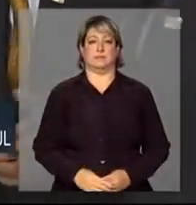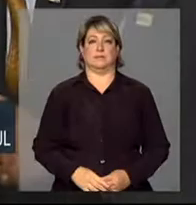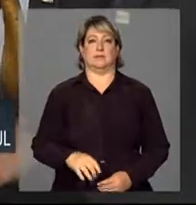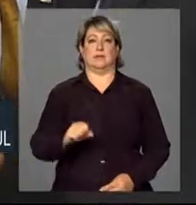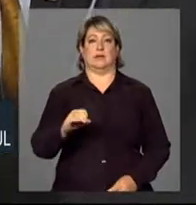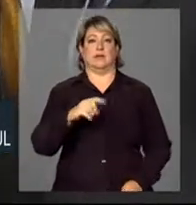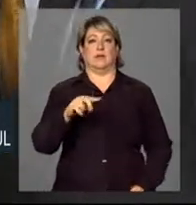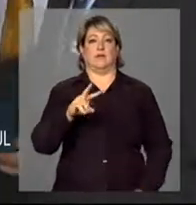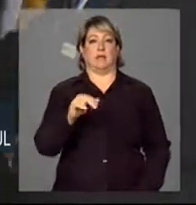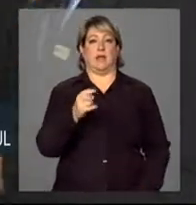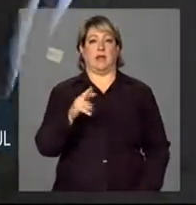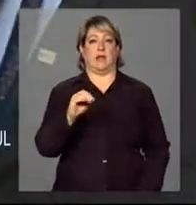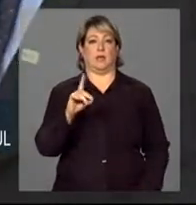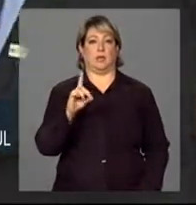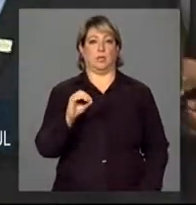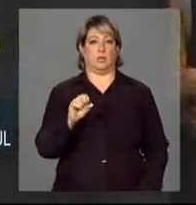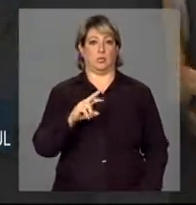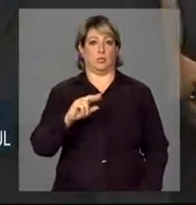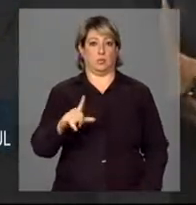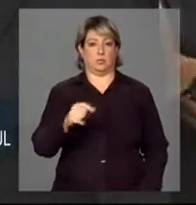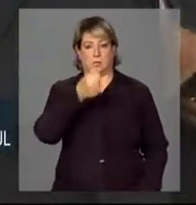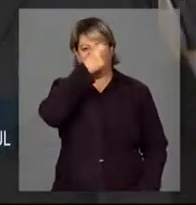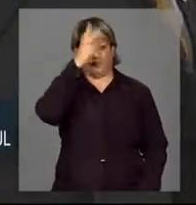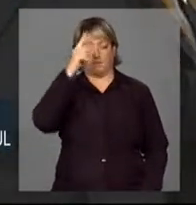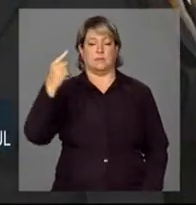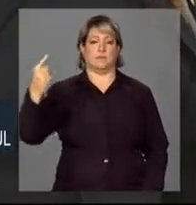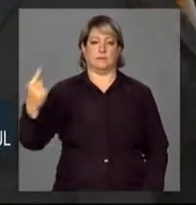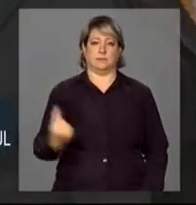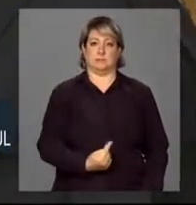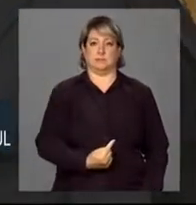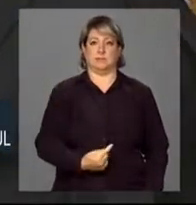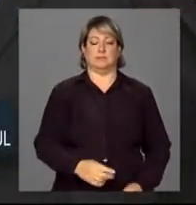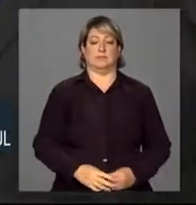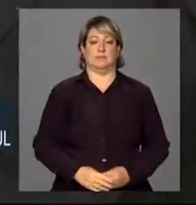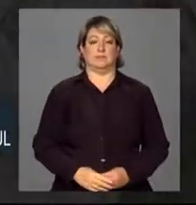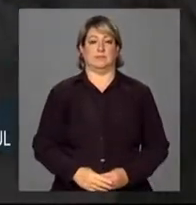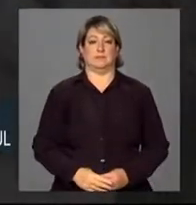São Valério do Sul, prefeito Jairo Fernandes do Espírito Santo.